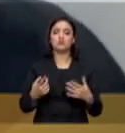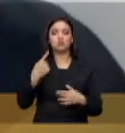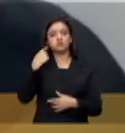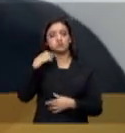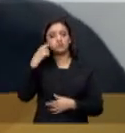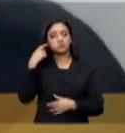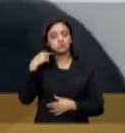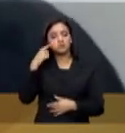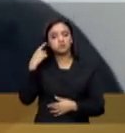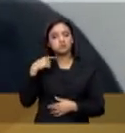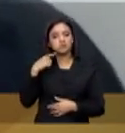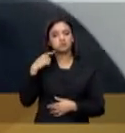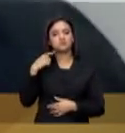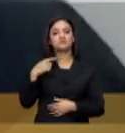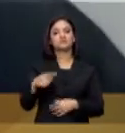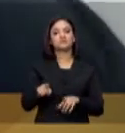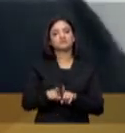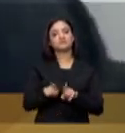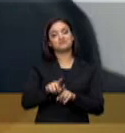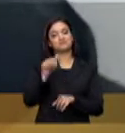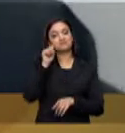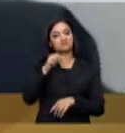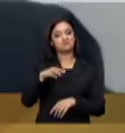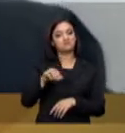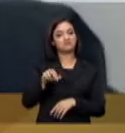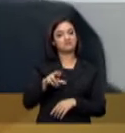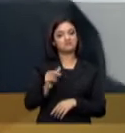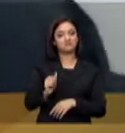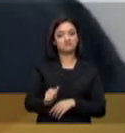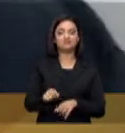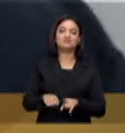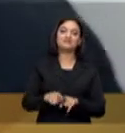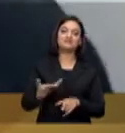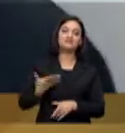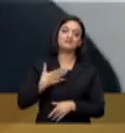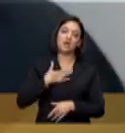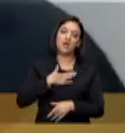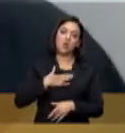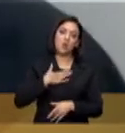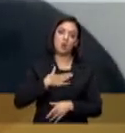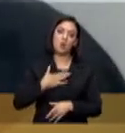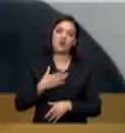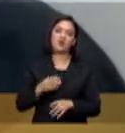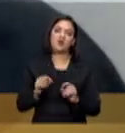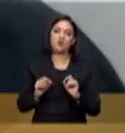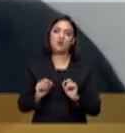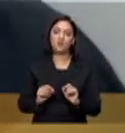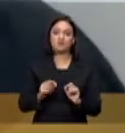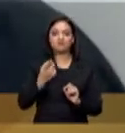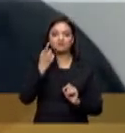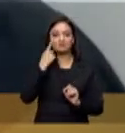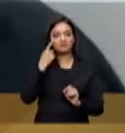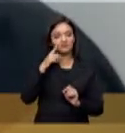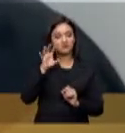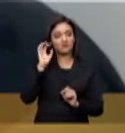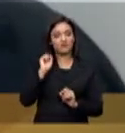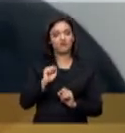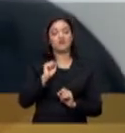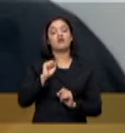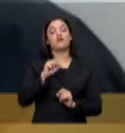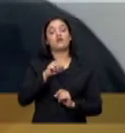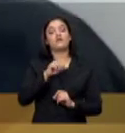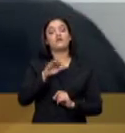IDEC, Mariana Gondo, não sem antes saudar a honra de secundar o doutor Fernando Neves em uma